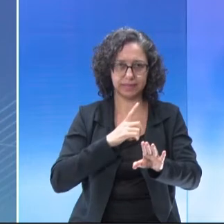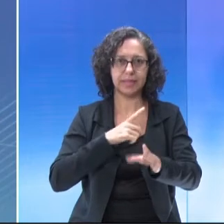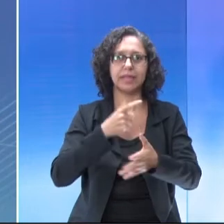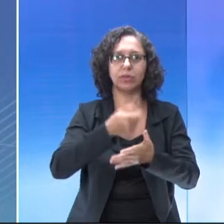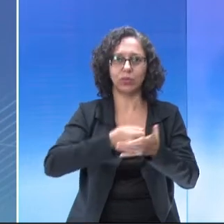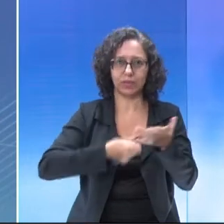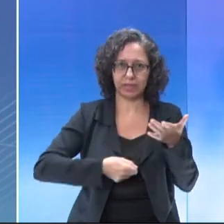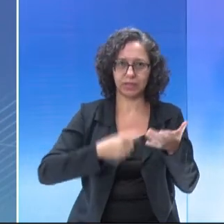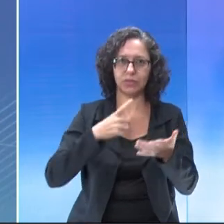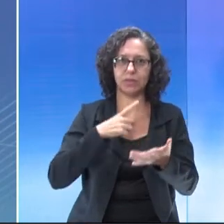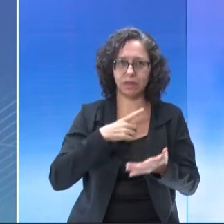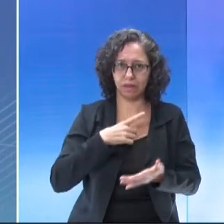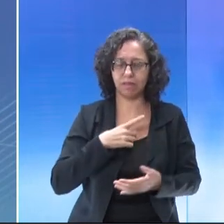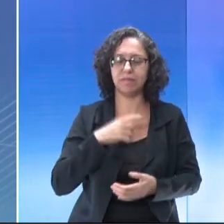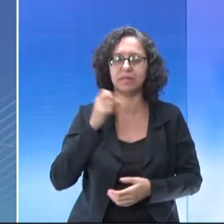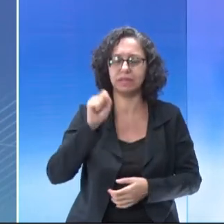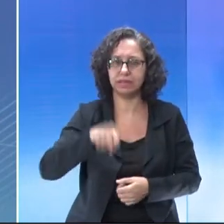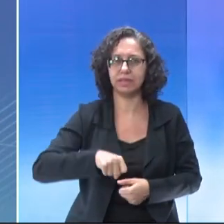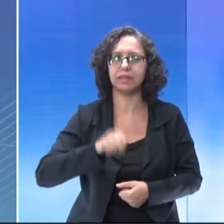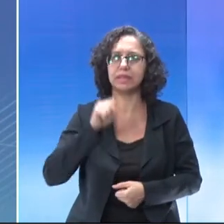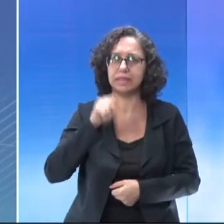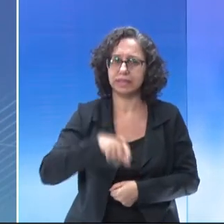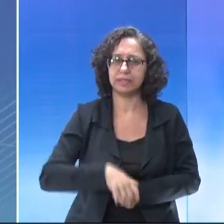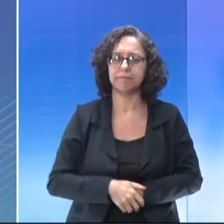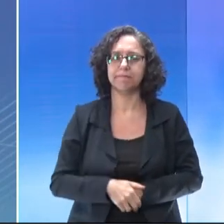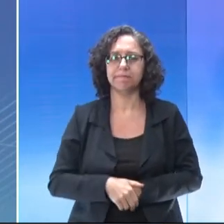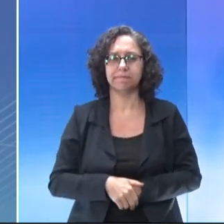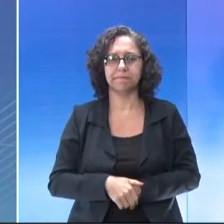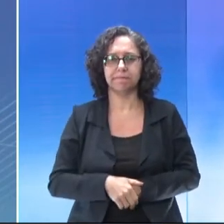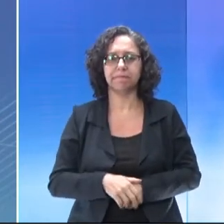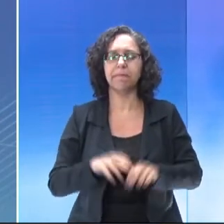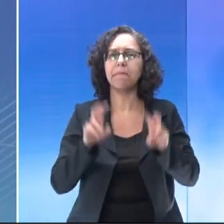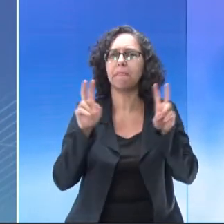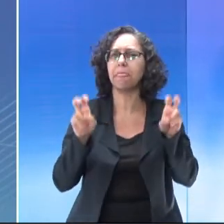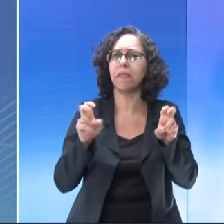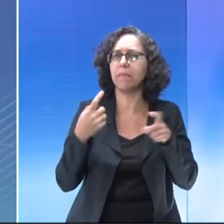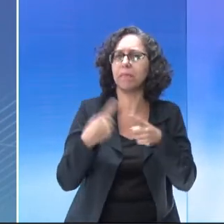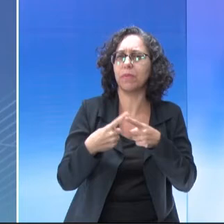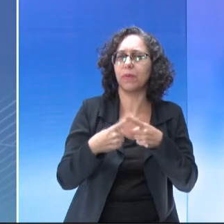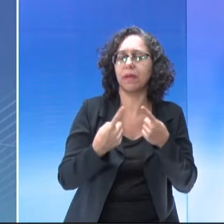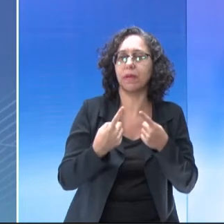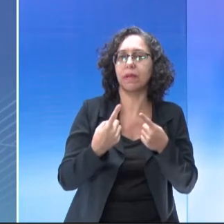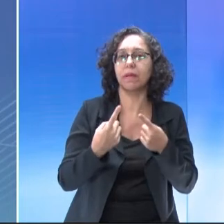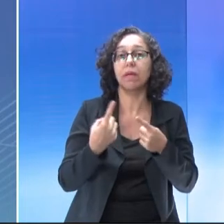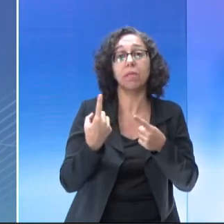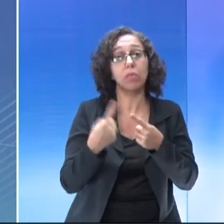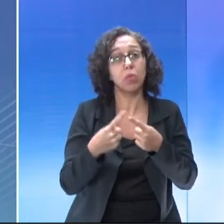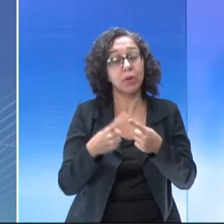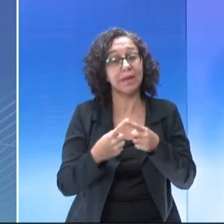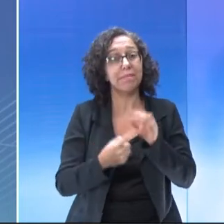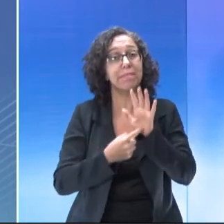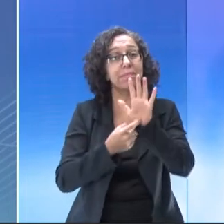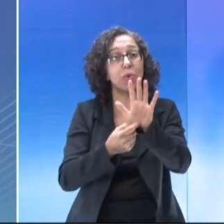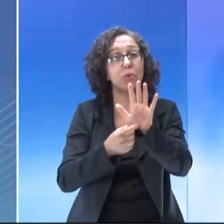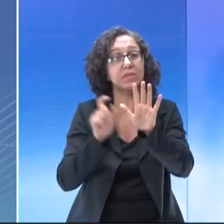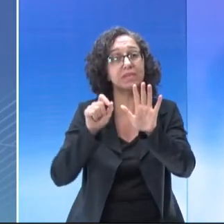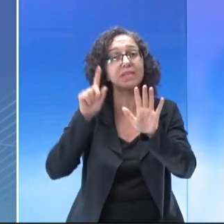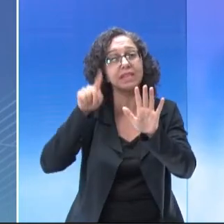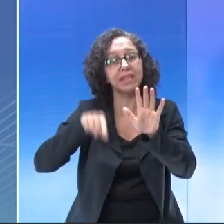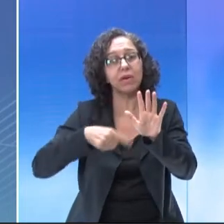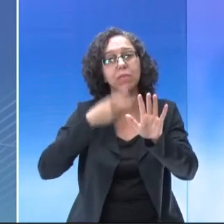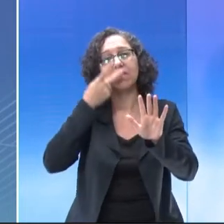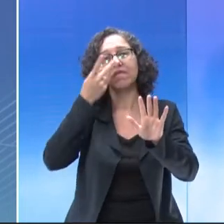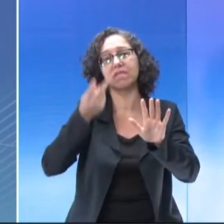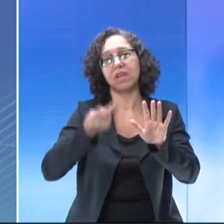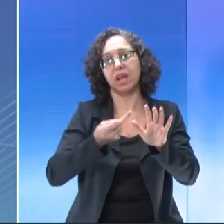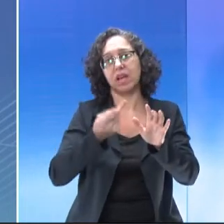no texto? Foi. Está dito no texto? Está. Está utilizada, entre aspas, por quê? Para transcrever